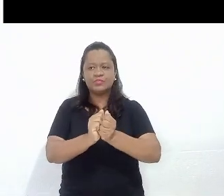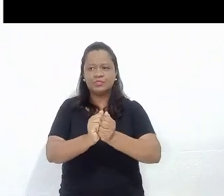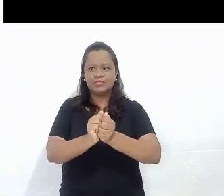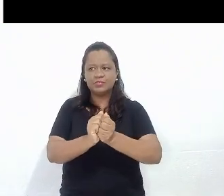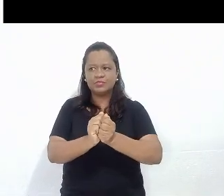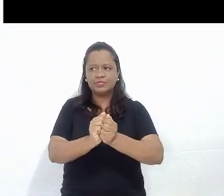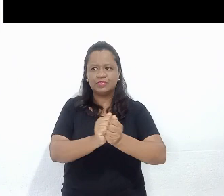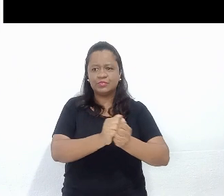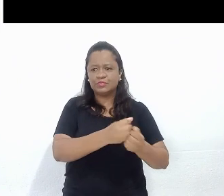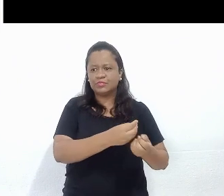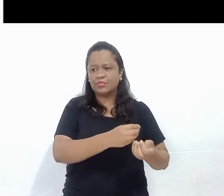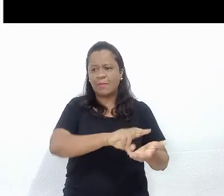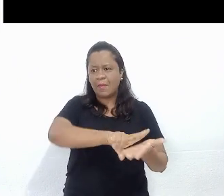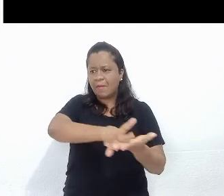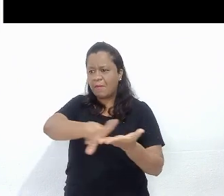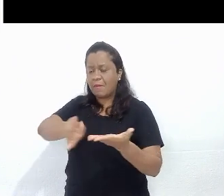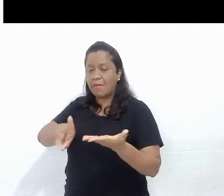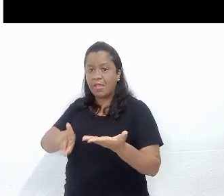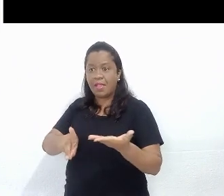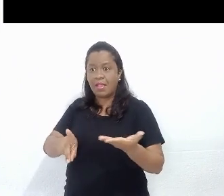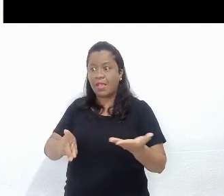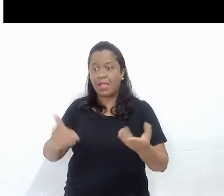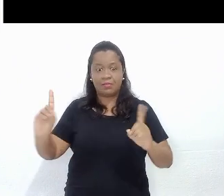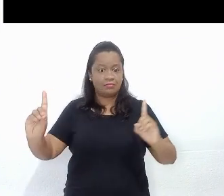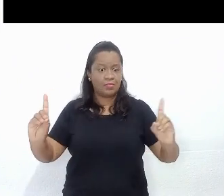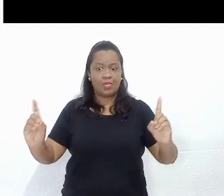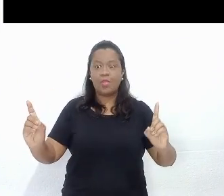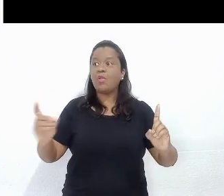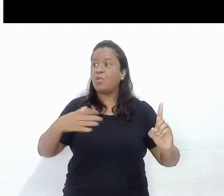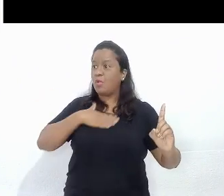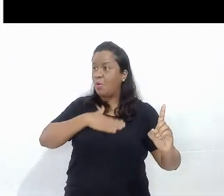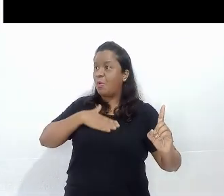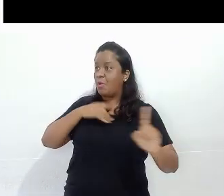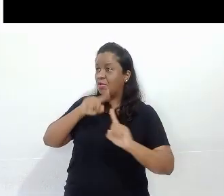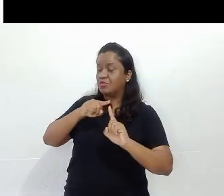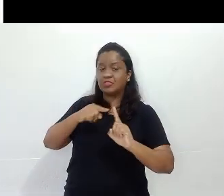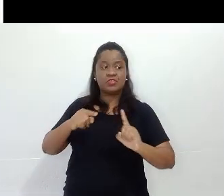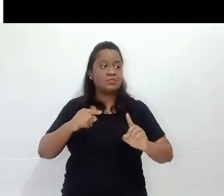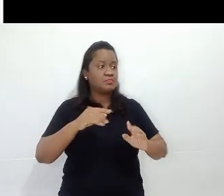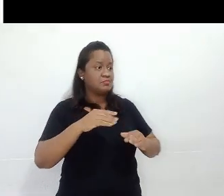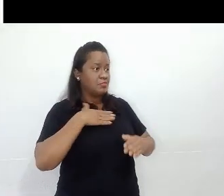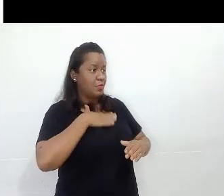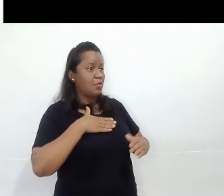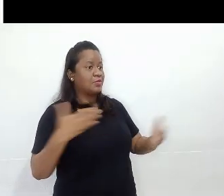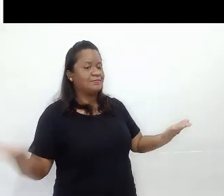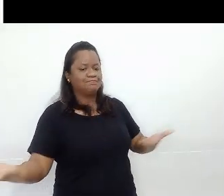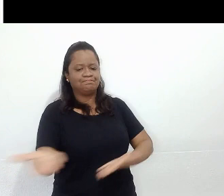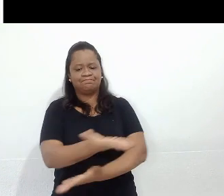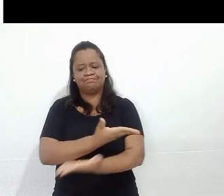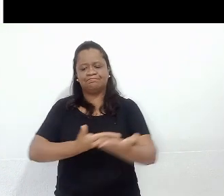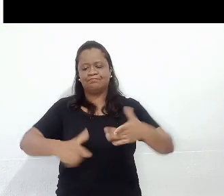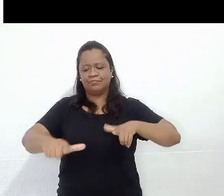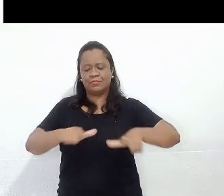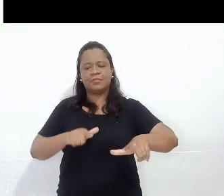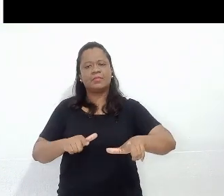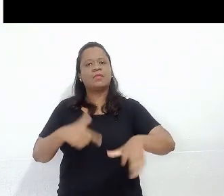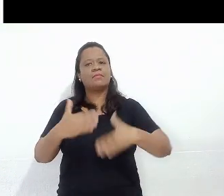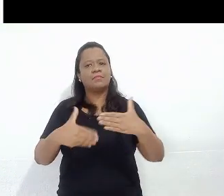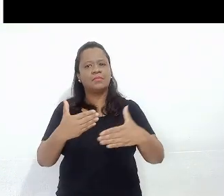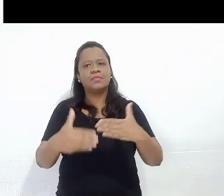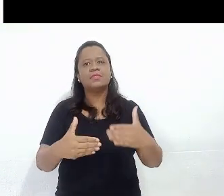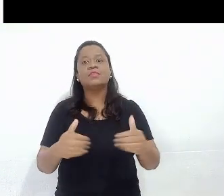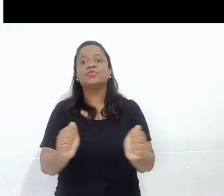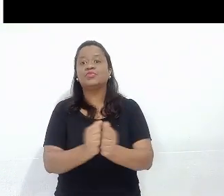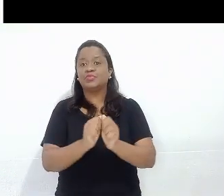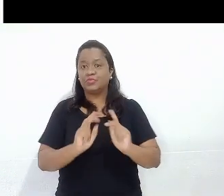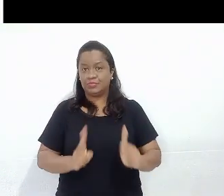o estilo, tudo isso, e um gosta do estilo do outro, tende a fazer muito trabalho junto. Tá? Porque você pegar um novo diretor de fotografia,